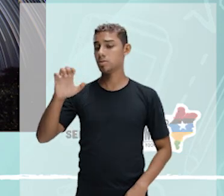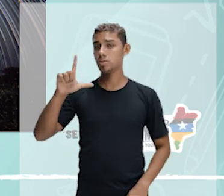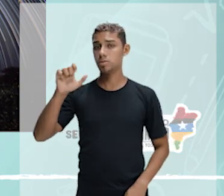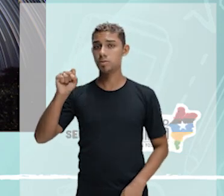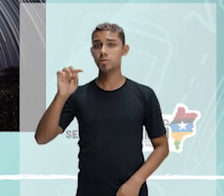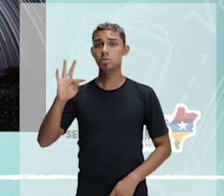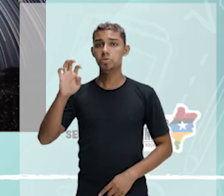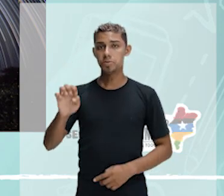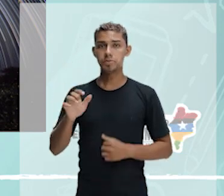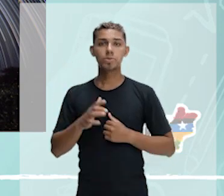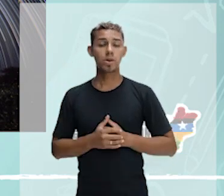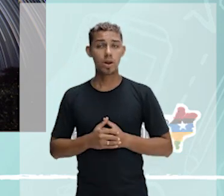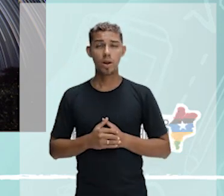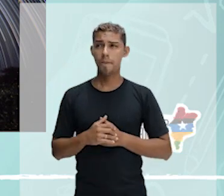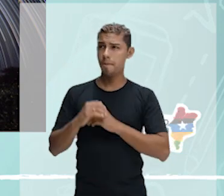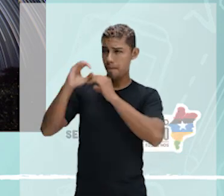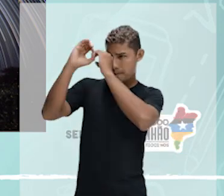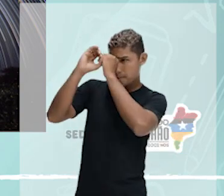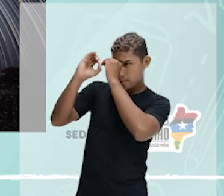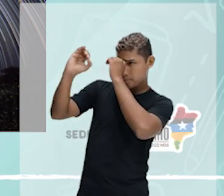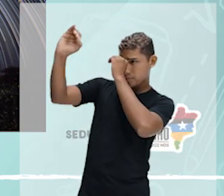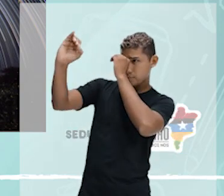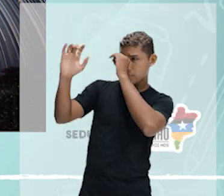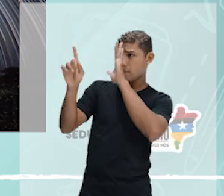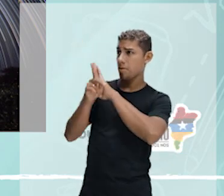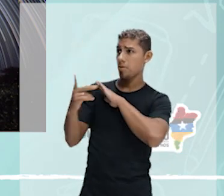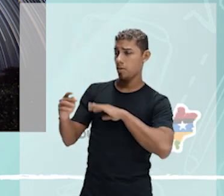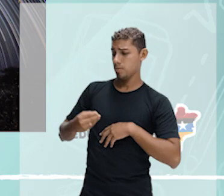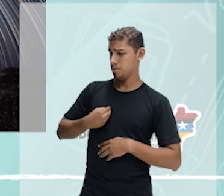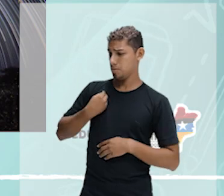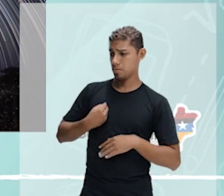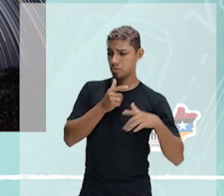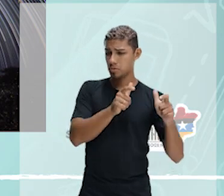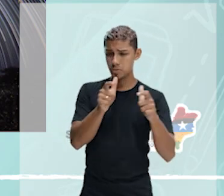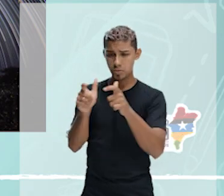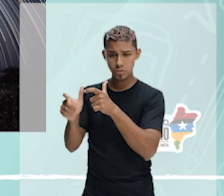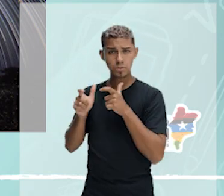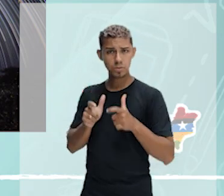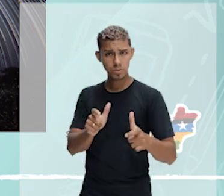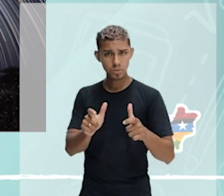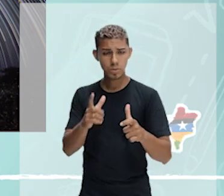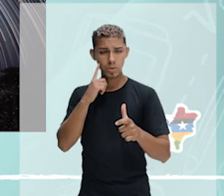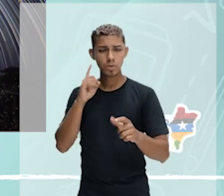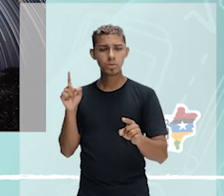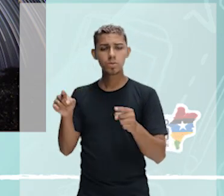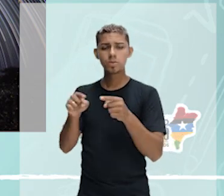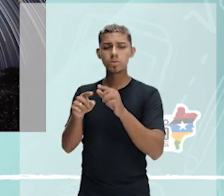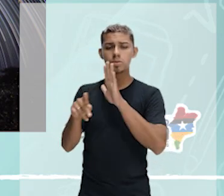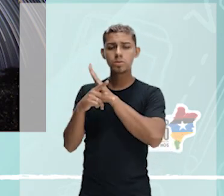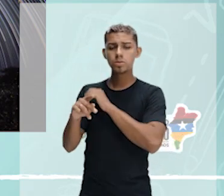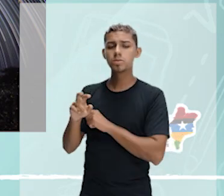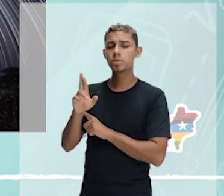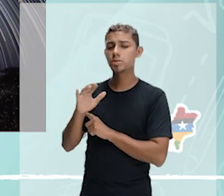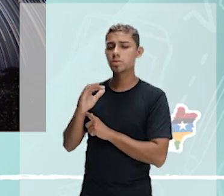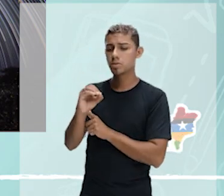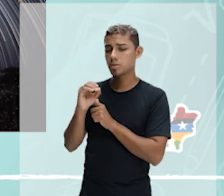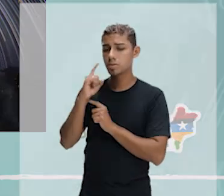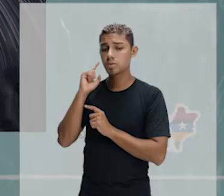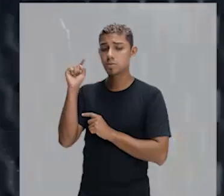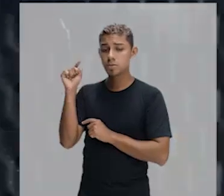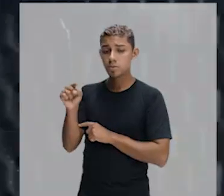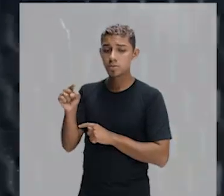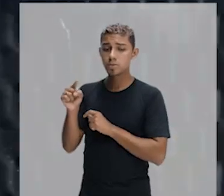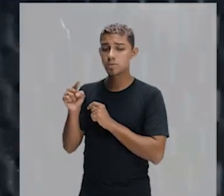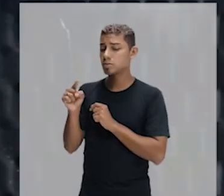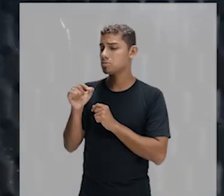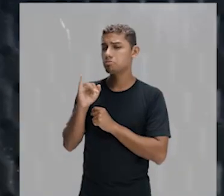Visto de qualquer posição, forma-se uma esfera de raio indefinido e concêntrico, com as coordenadas da Terra. Okay? Então, quando nós